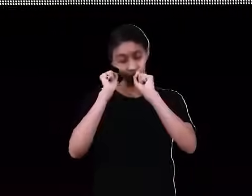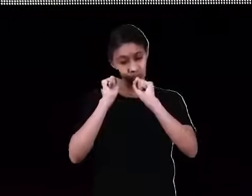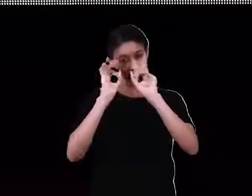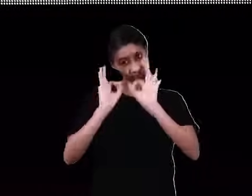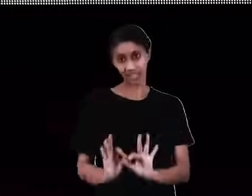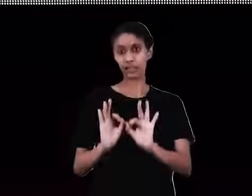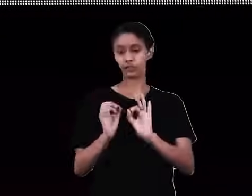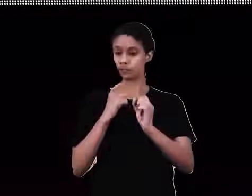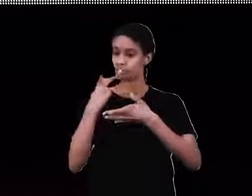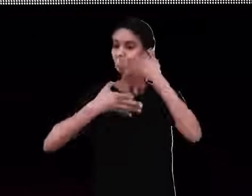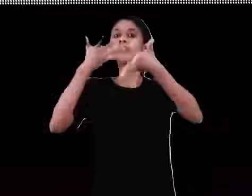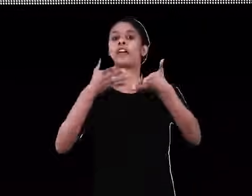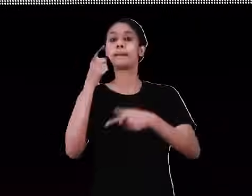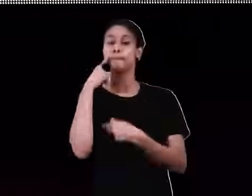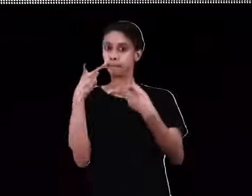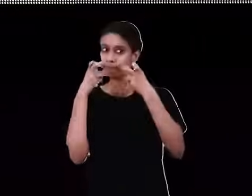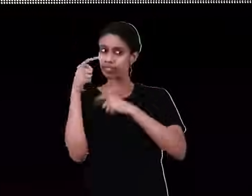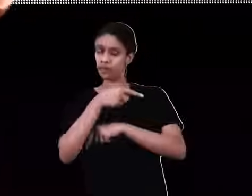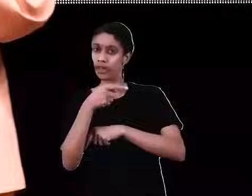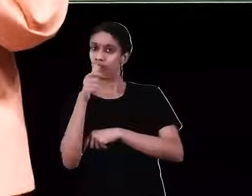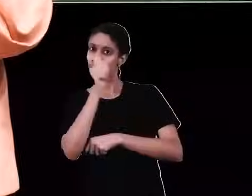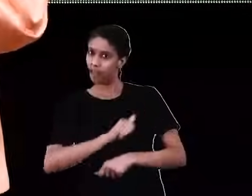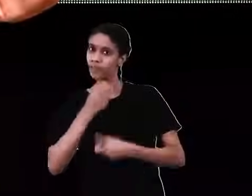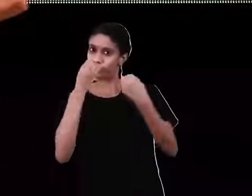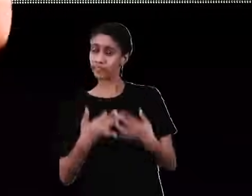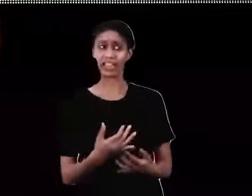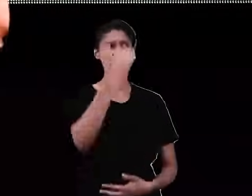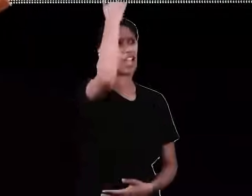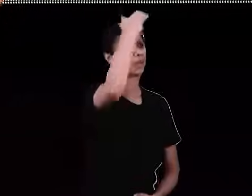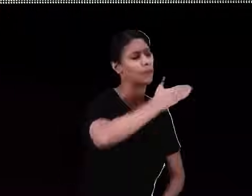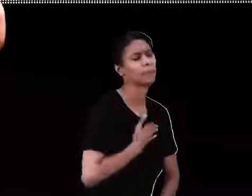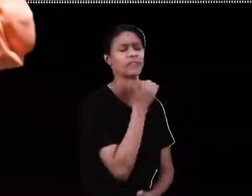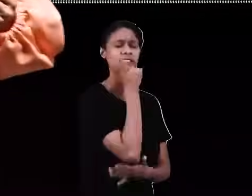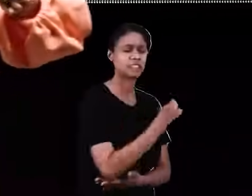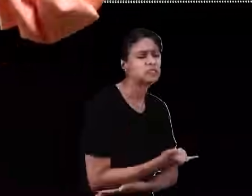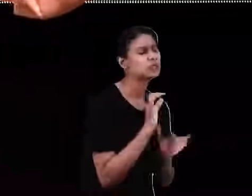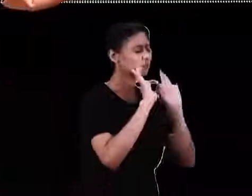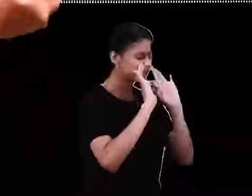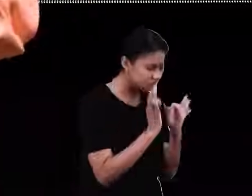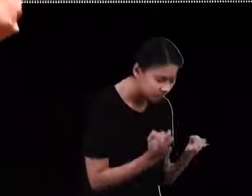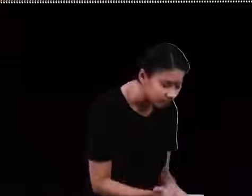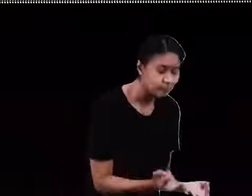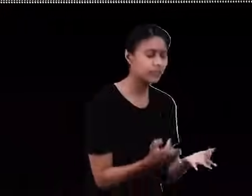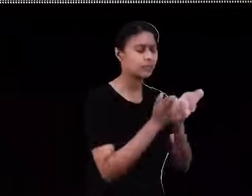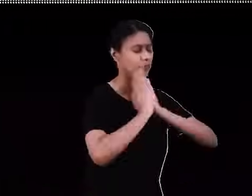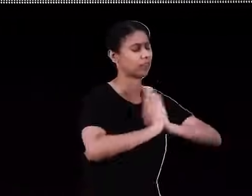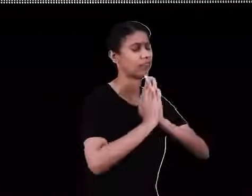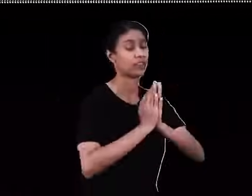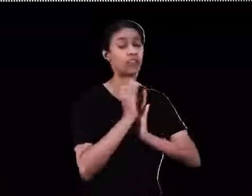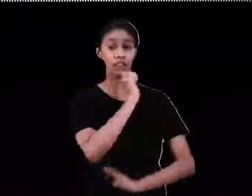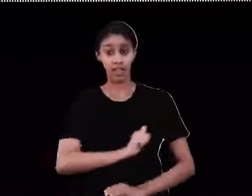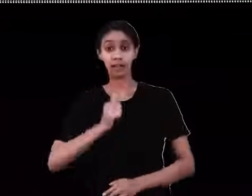que ela aqui está falando, ela está dizendo, Davi, cai a culpa sobre mim, me perdoa, eu me humilho, por favor. Ela está falando,